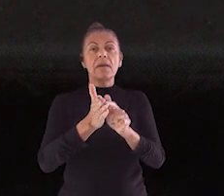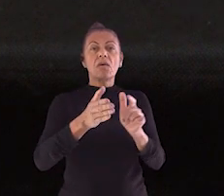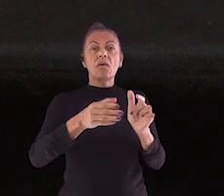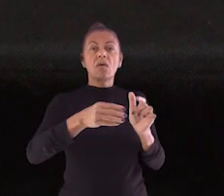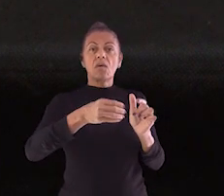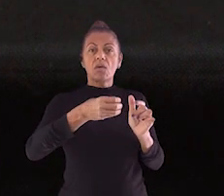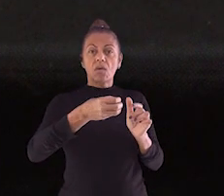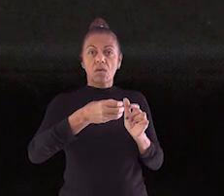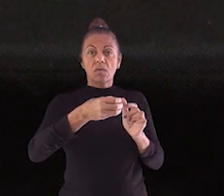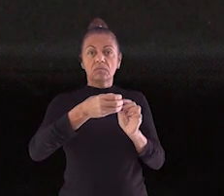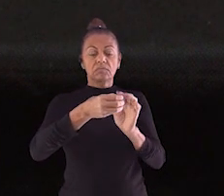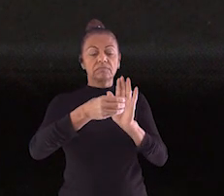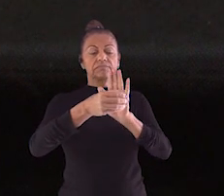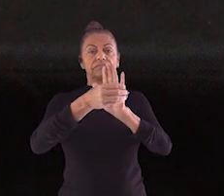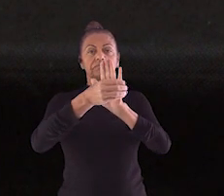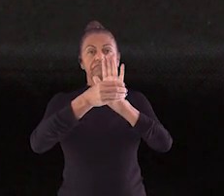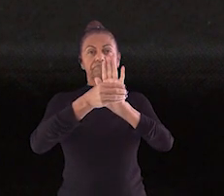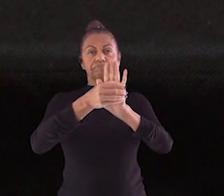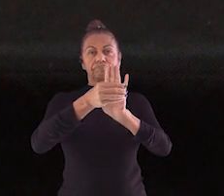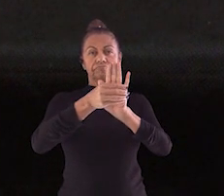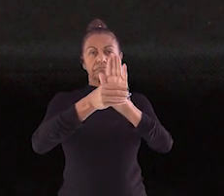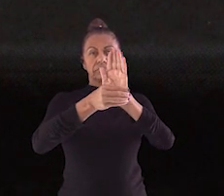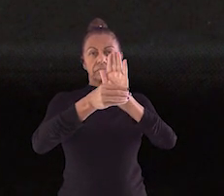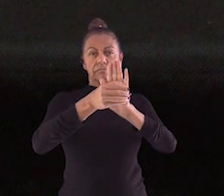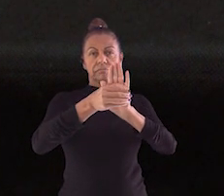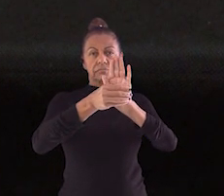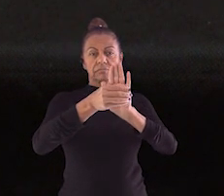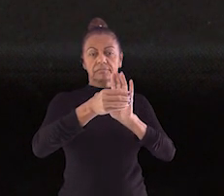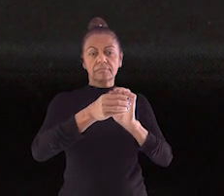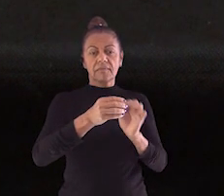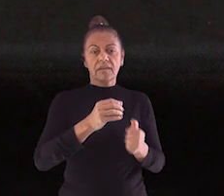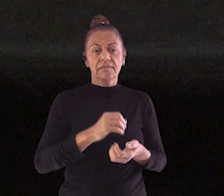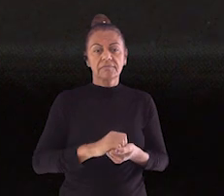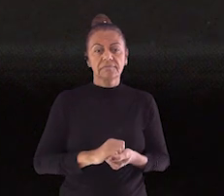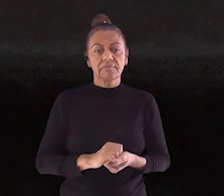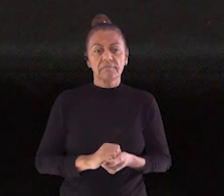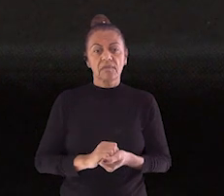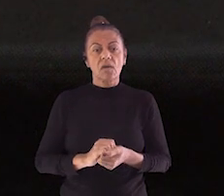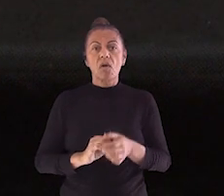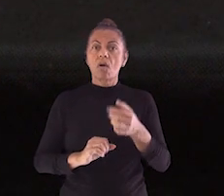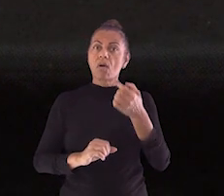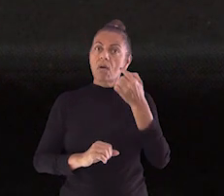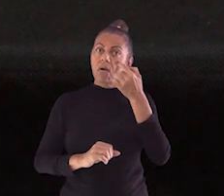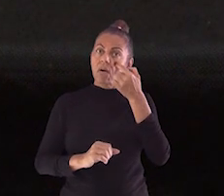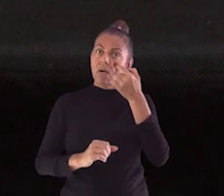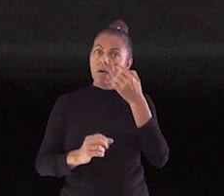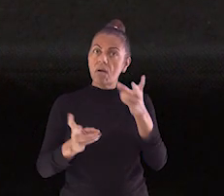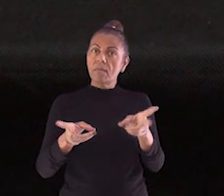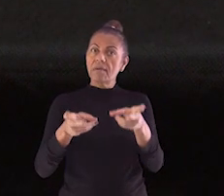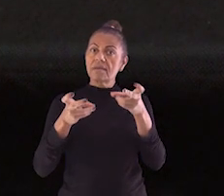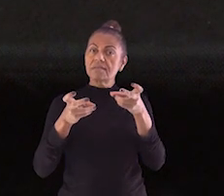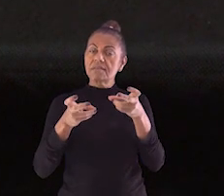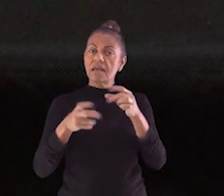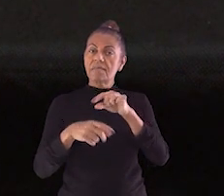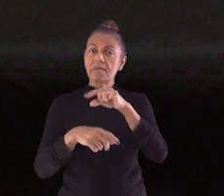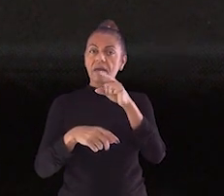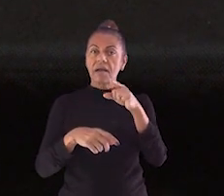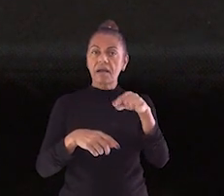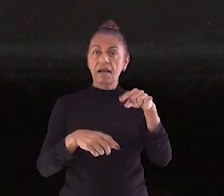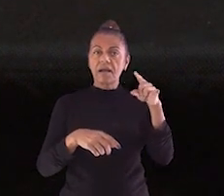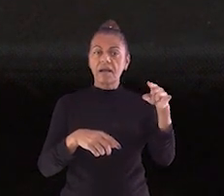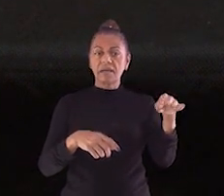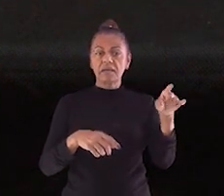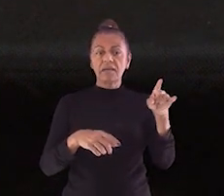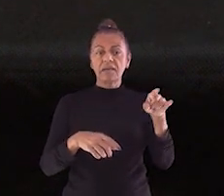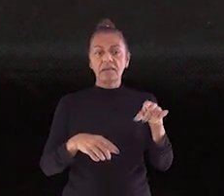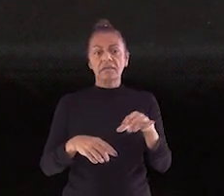Observem o que acontece com as linhas. Elas ficam toda ondulada e